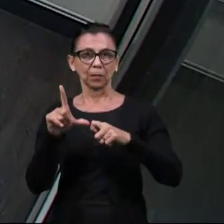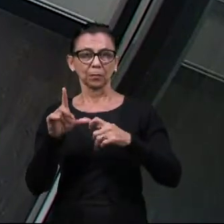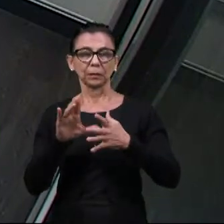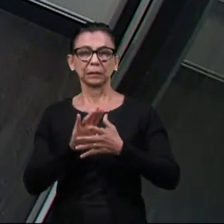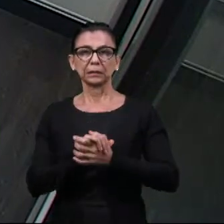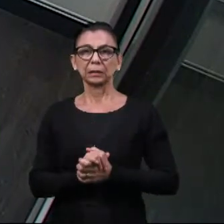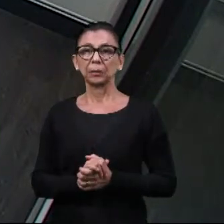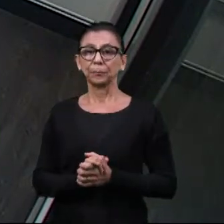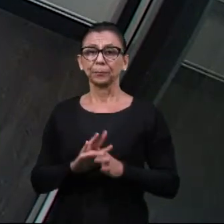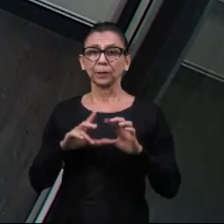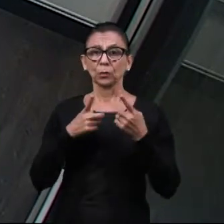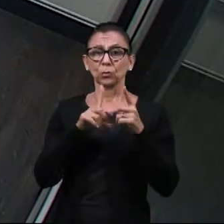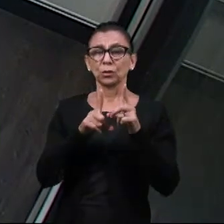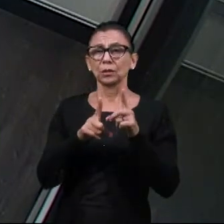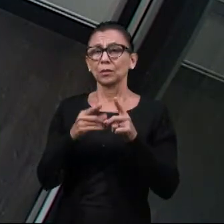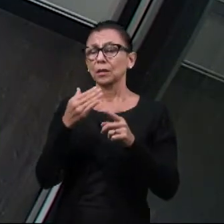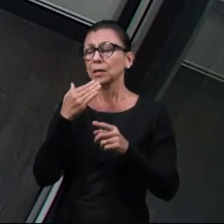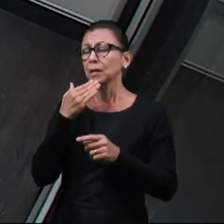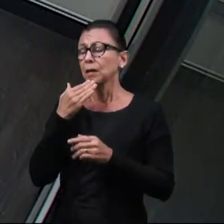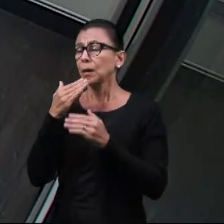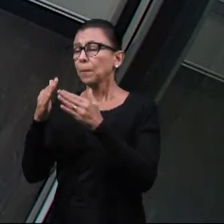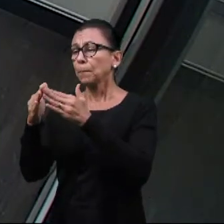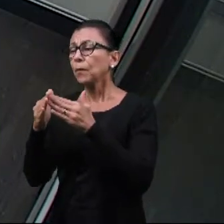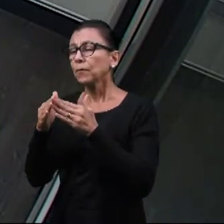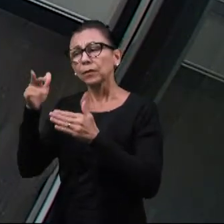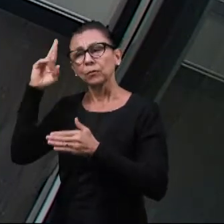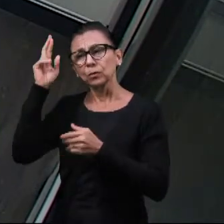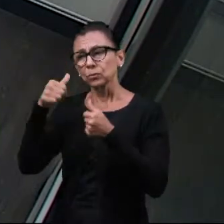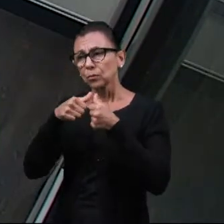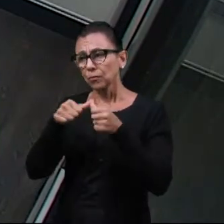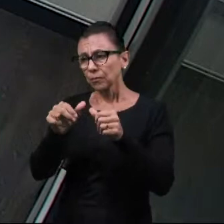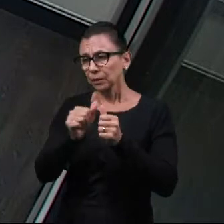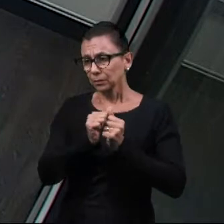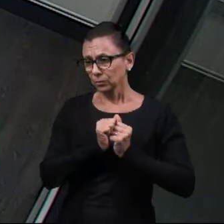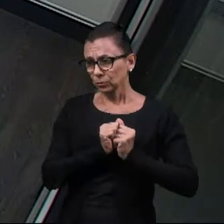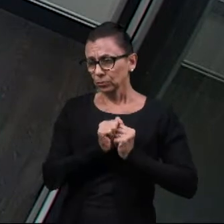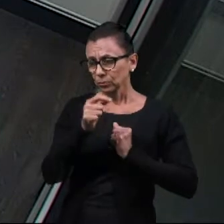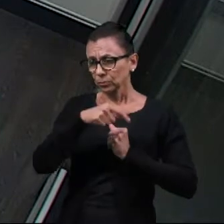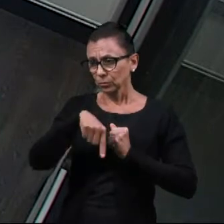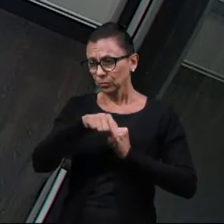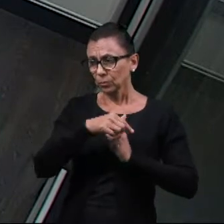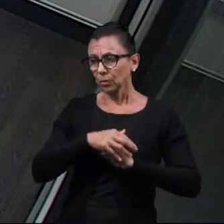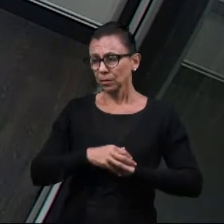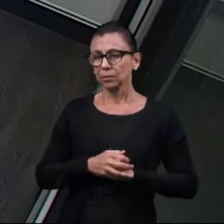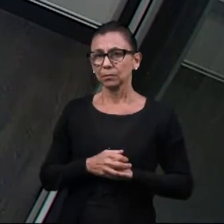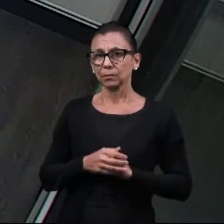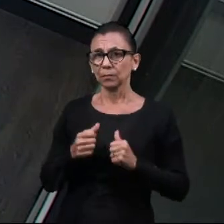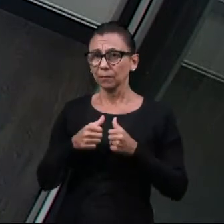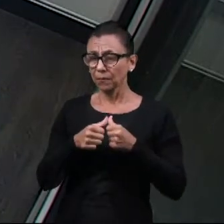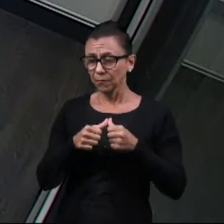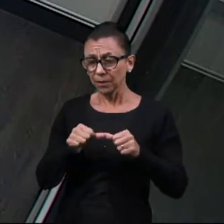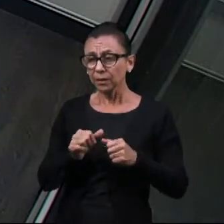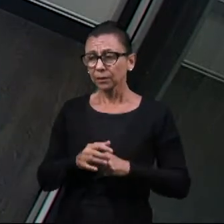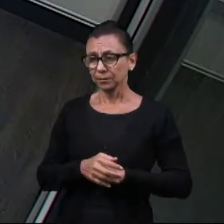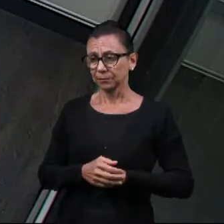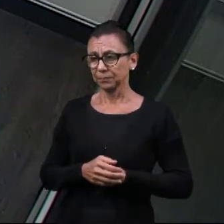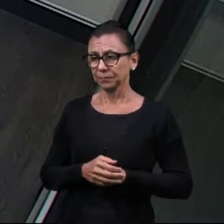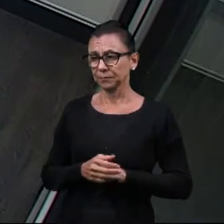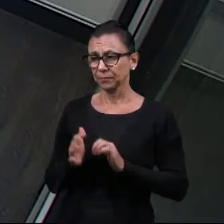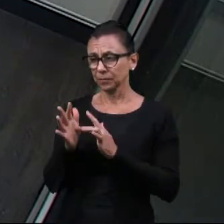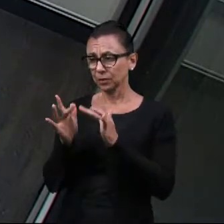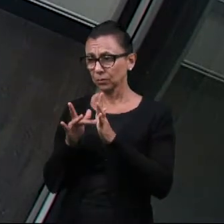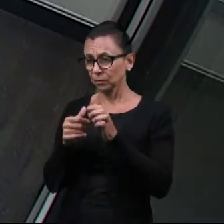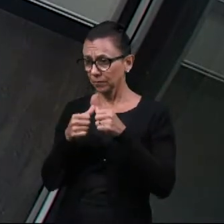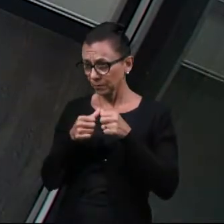pedem: fica conosco, Senhor, né? Fica conosco. Fica conosco. Então esse momento que nós